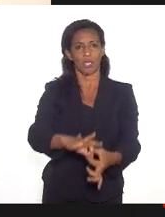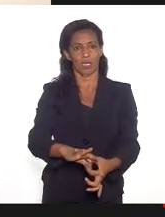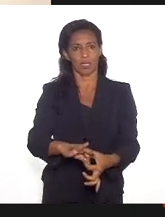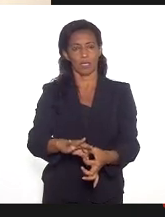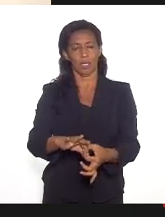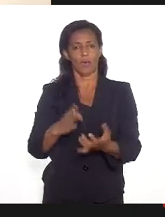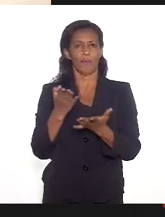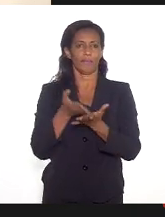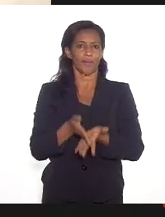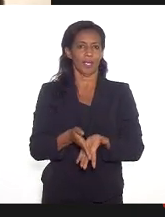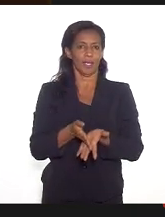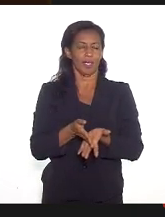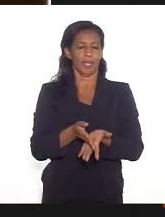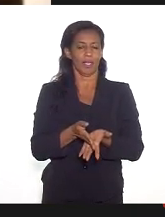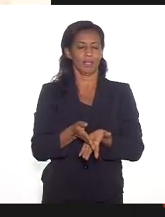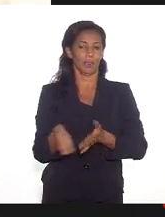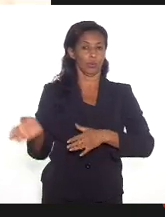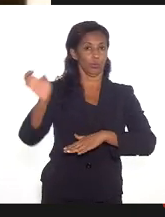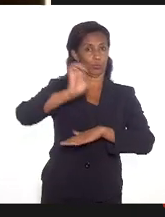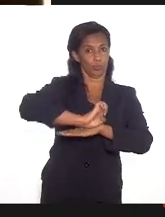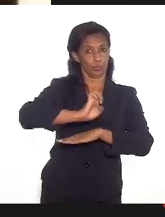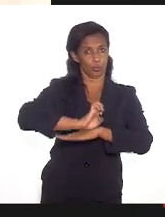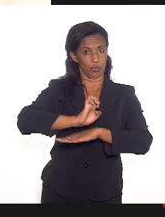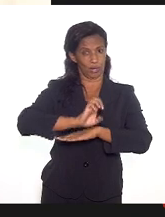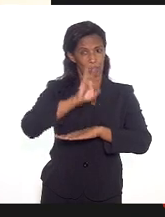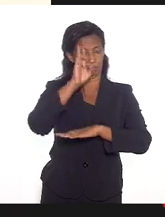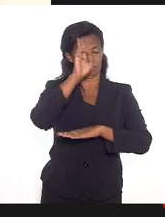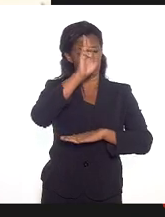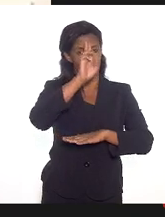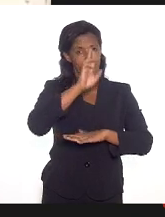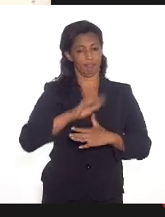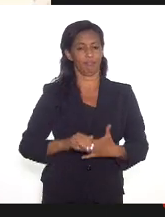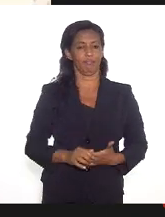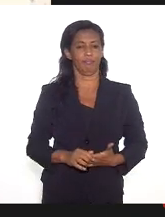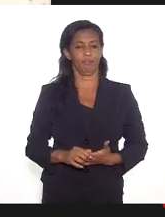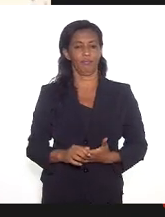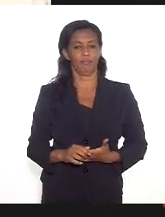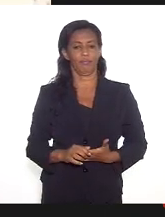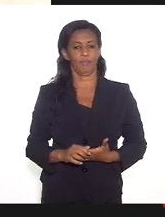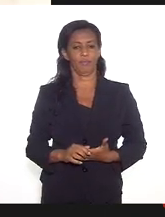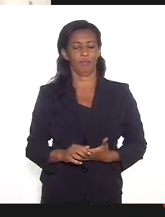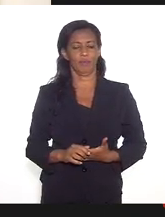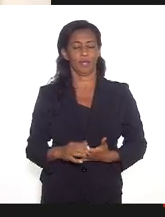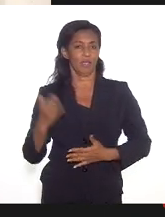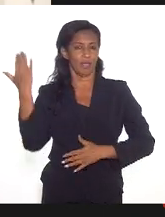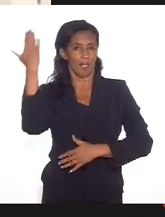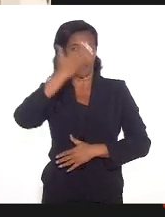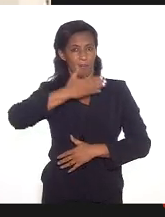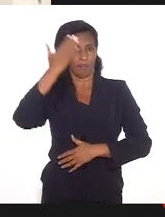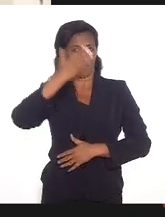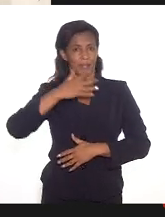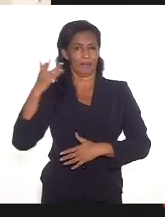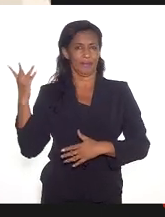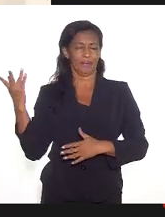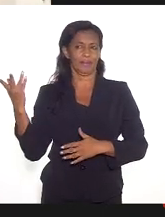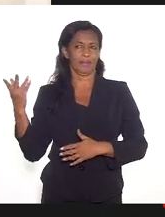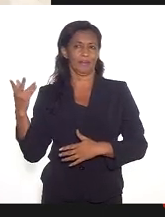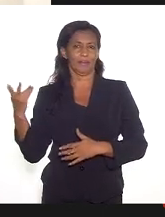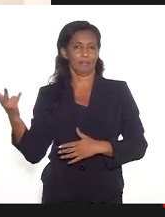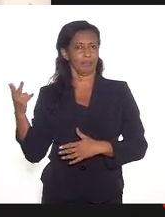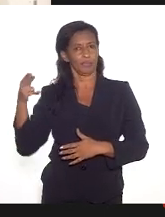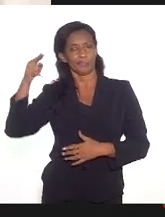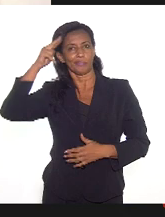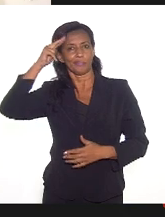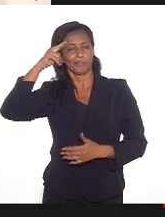entre as forças estaduais, as lideranças estaduais e a presença das Forças Armadas. Então, eu acho que isso é uma